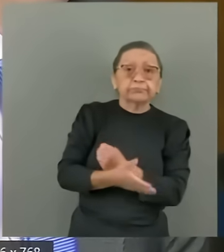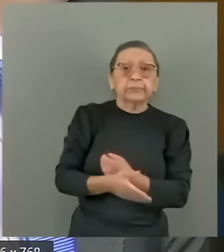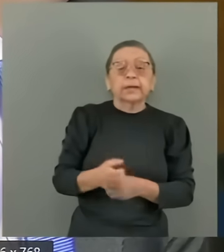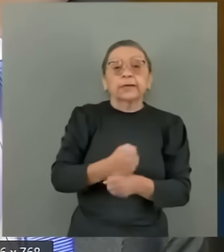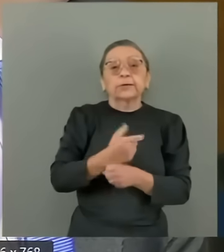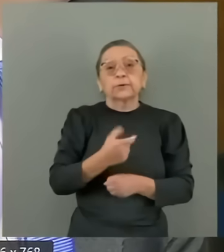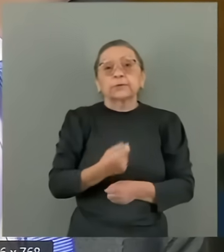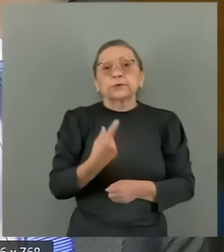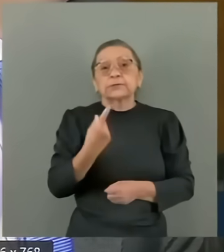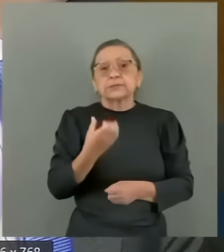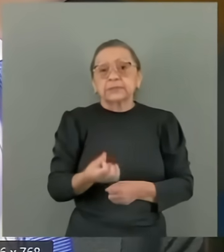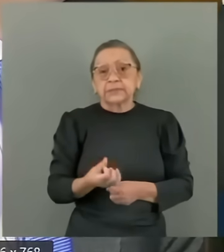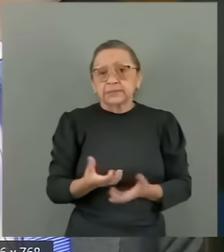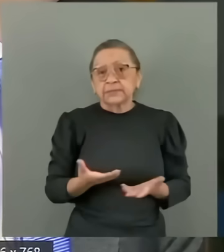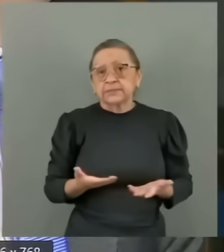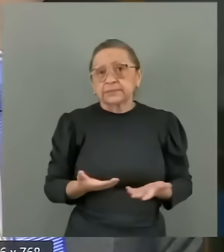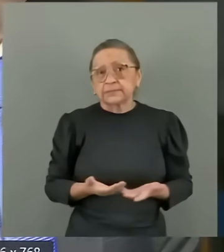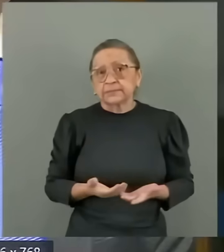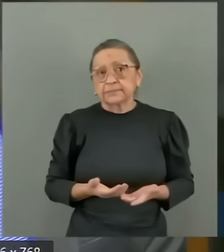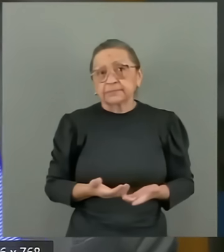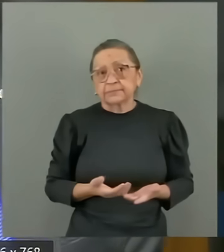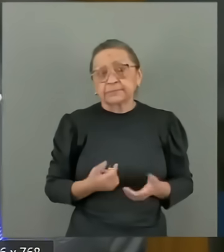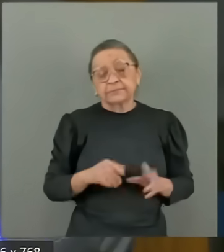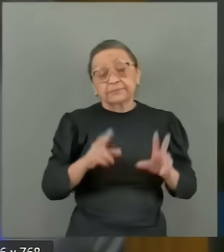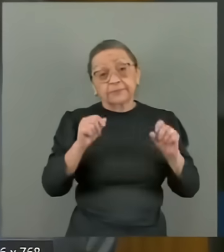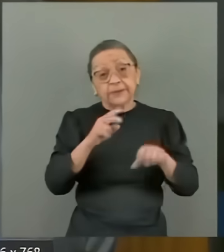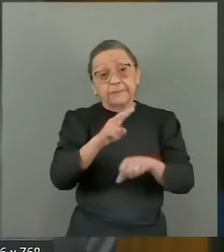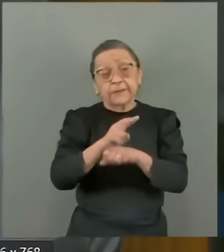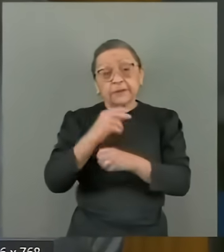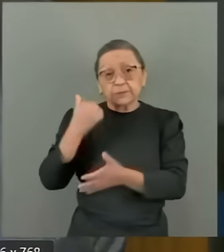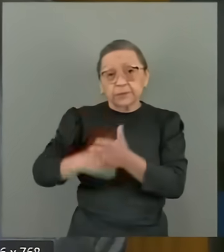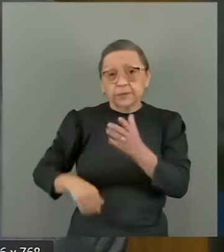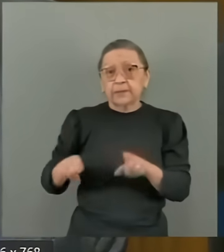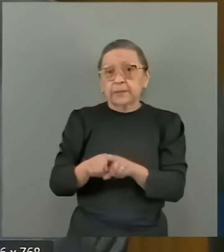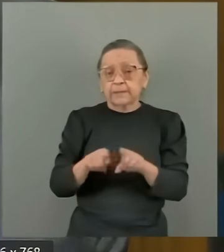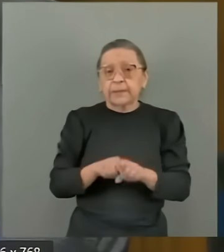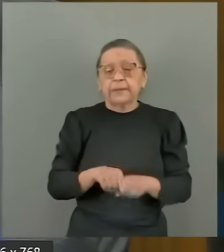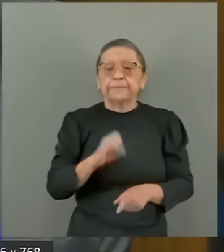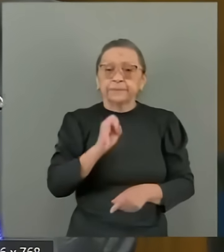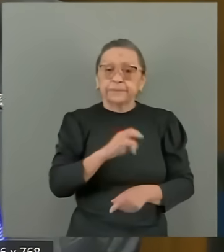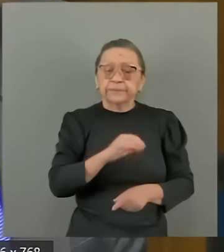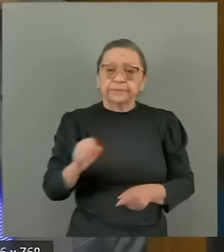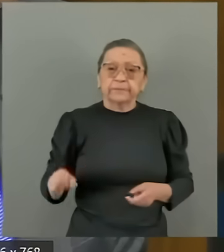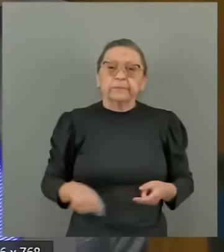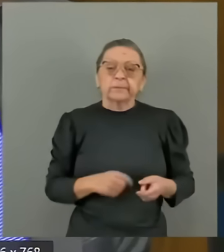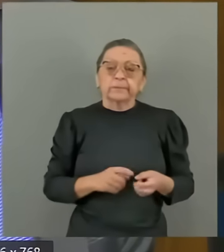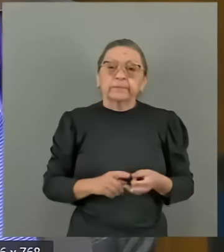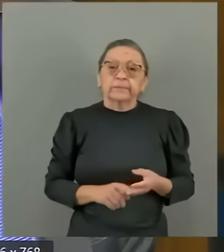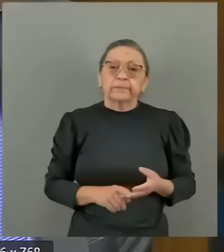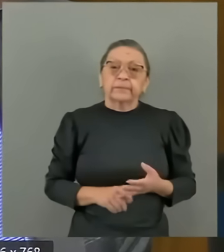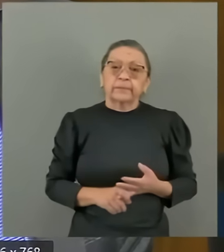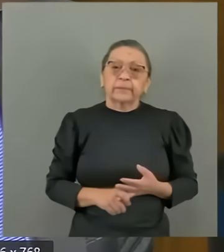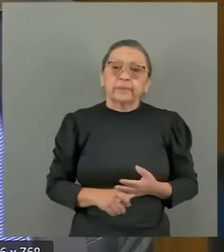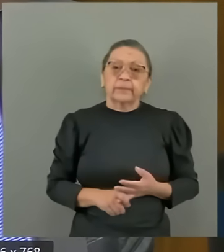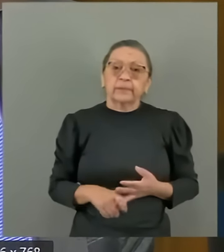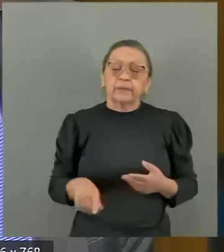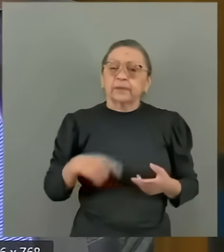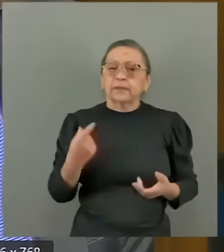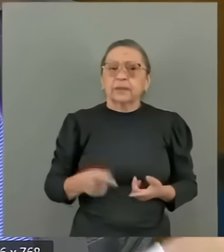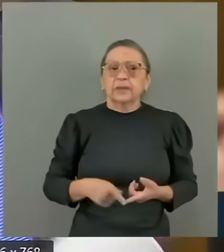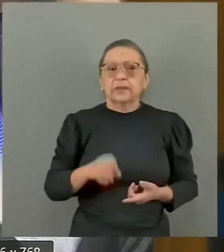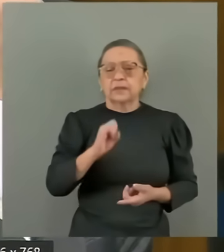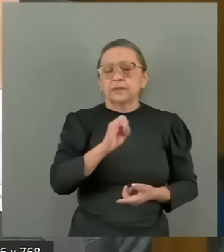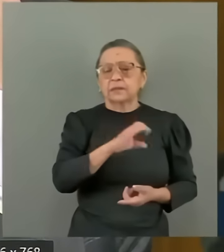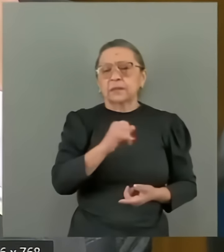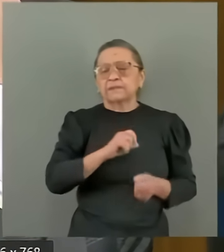2016. Fala sobre consignados na época. Também INSS. Aí vem, INSS fará